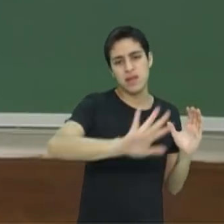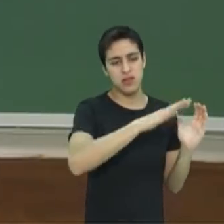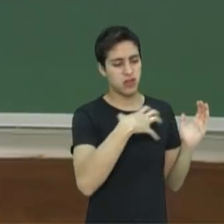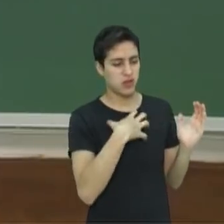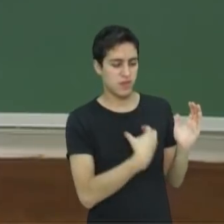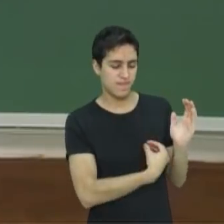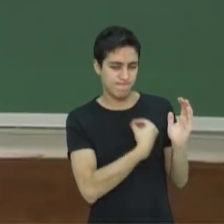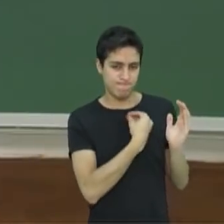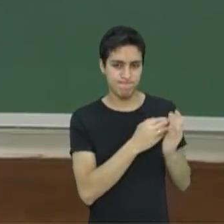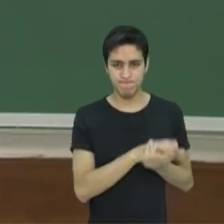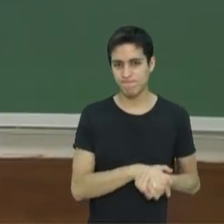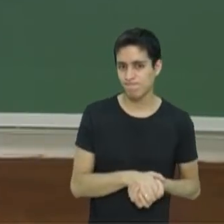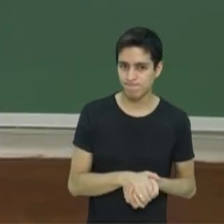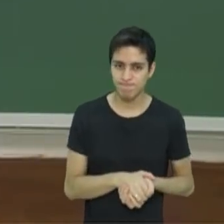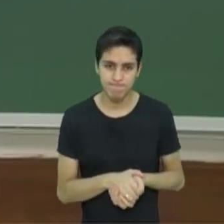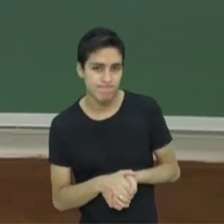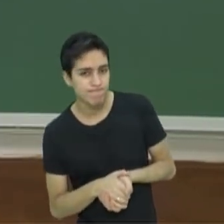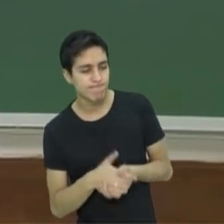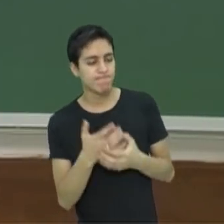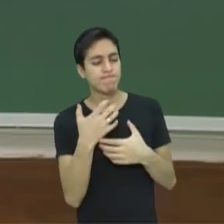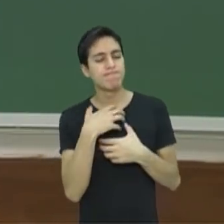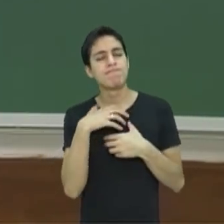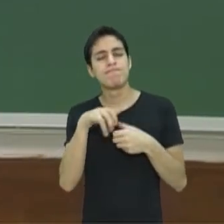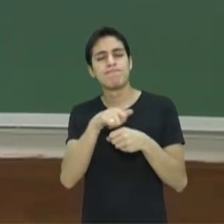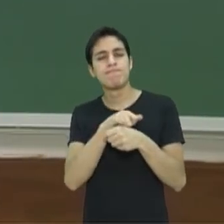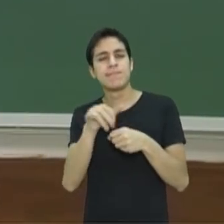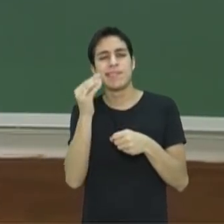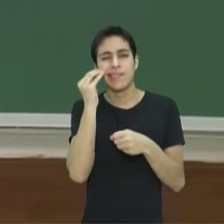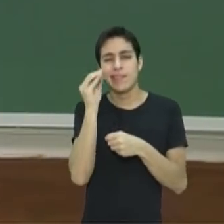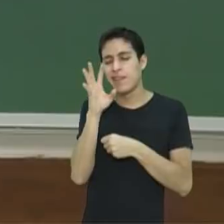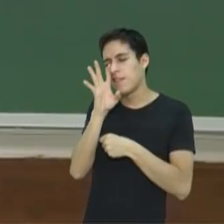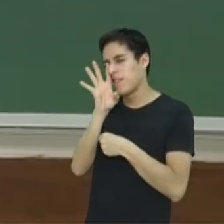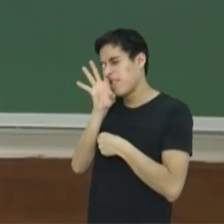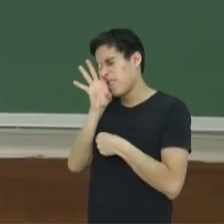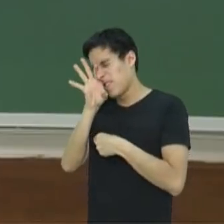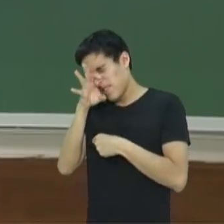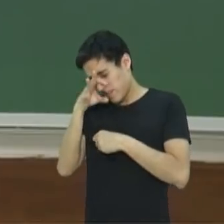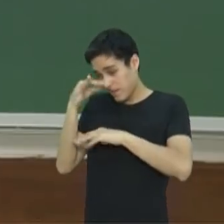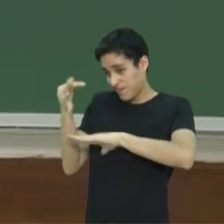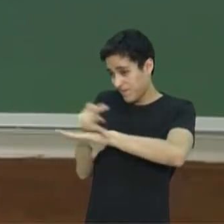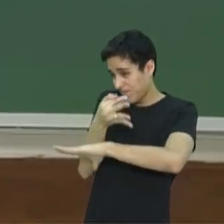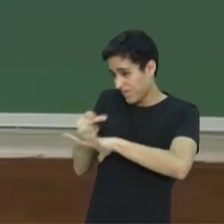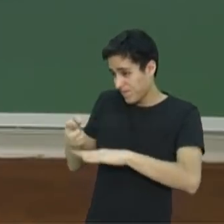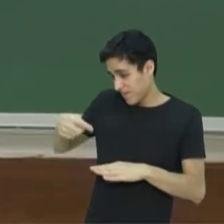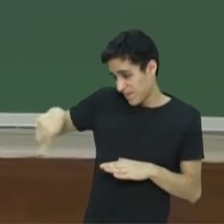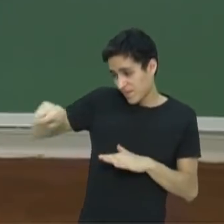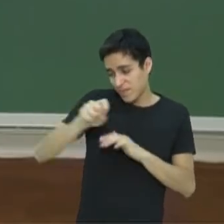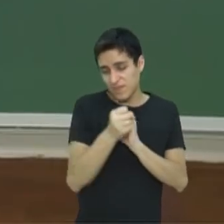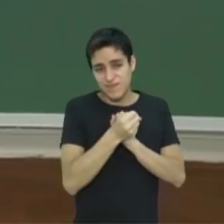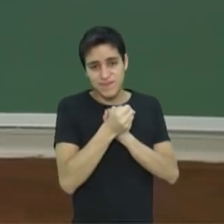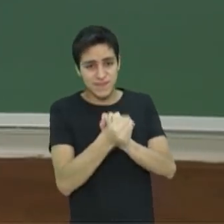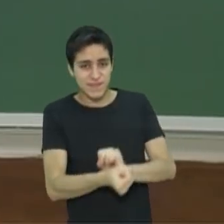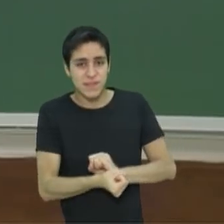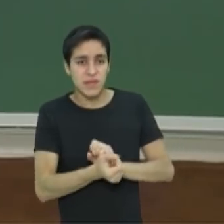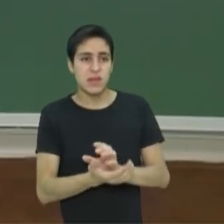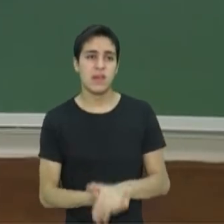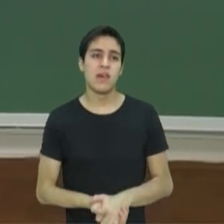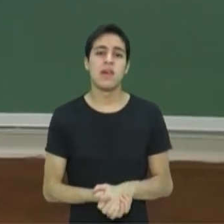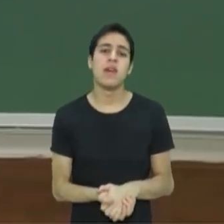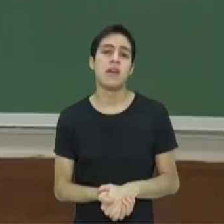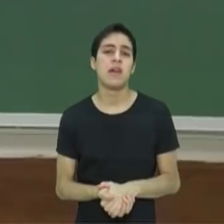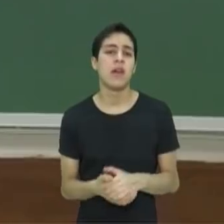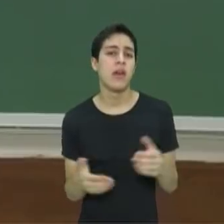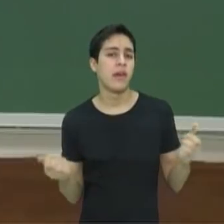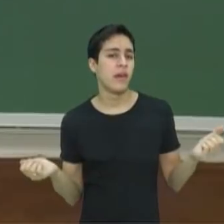de viver. Tá? Era uma maneira de fazer uma resistência à escravidão. Tá? E eu trago